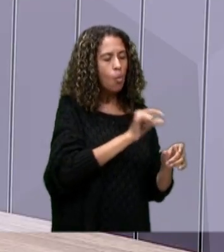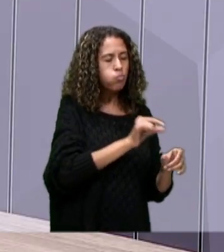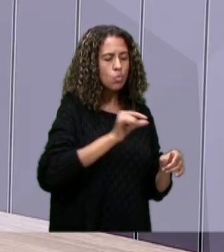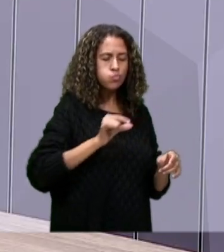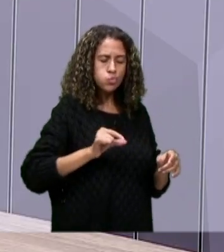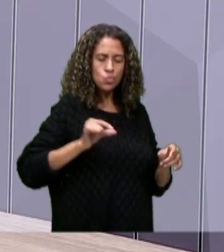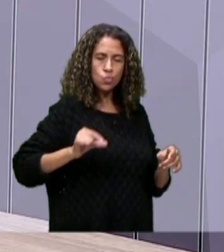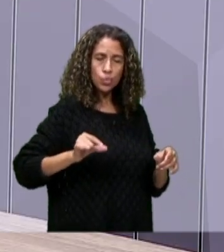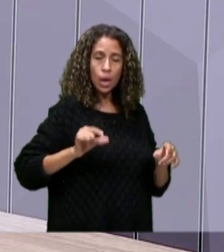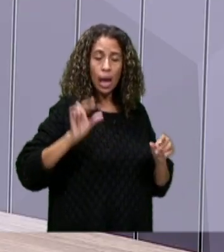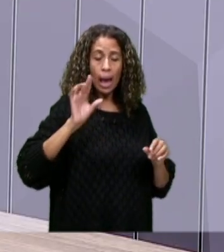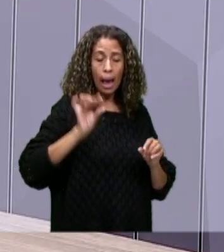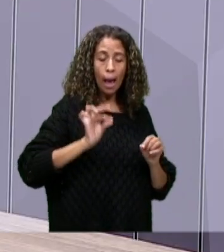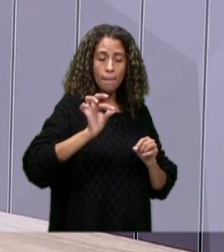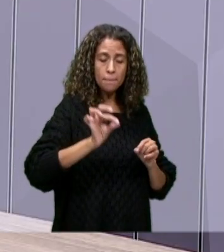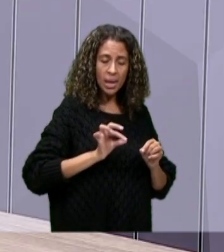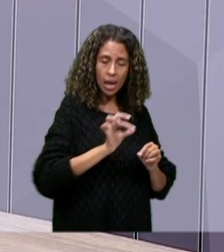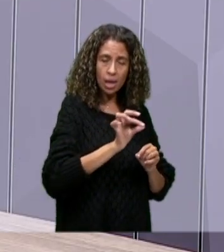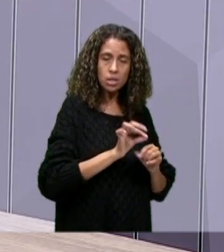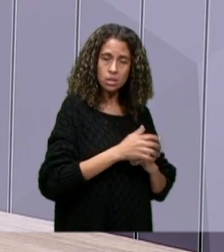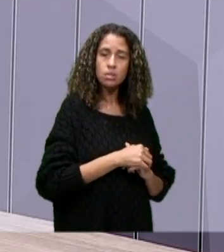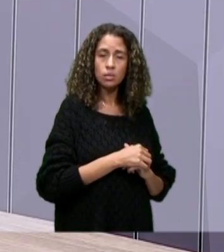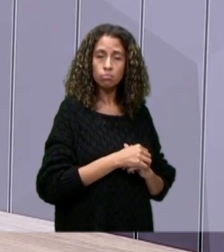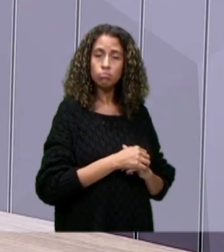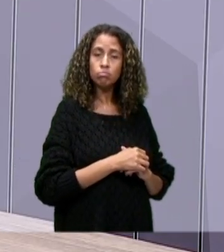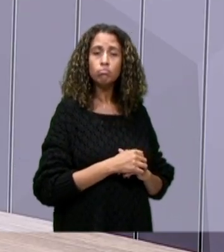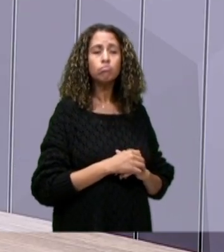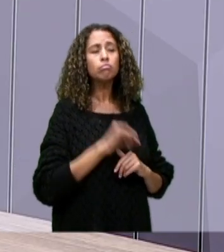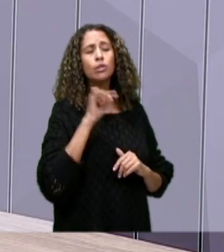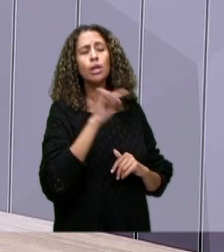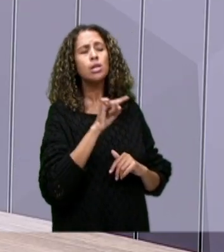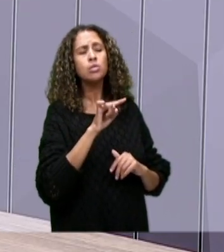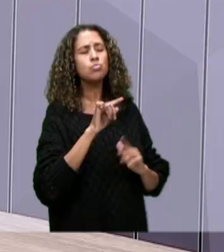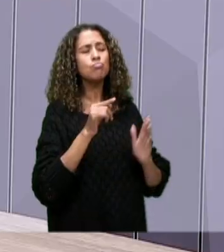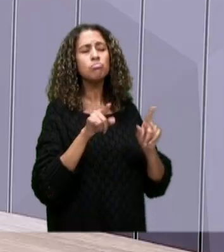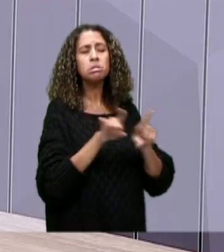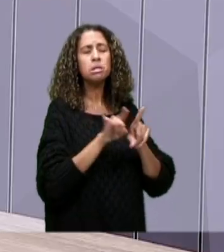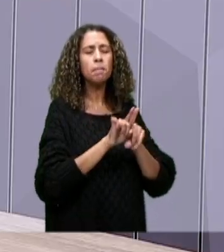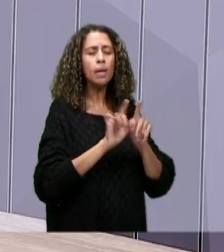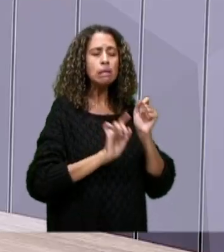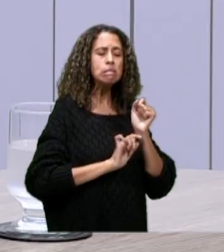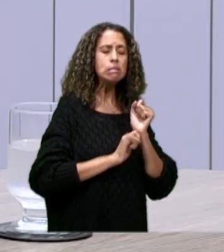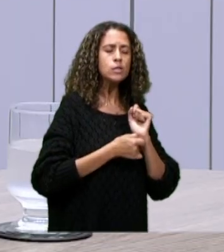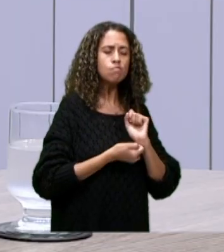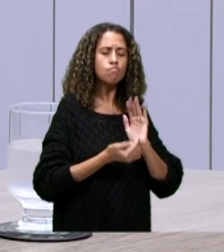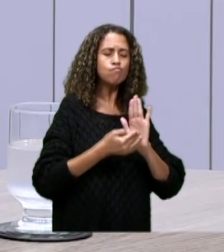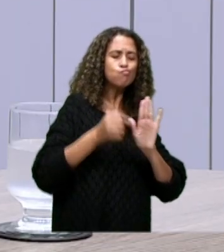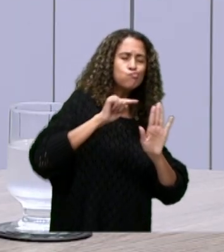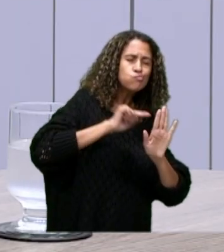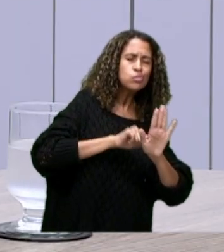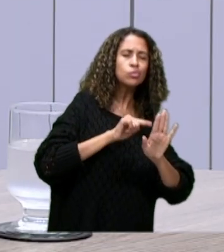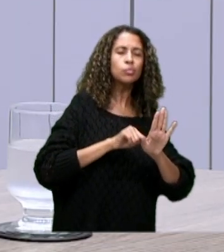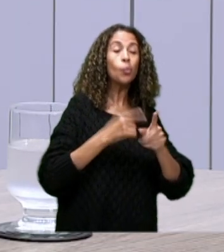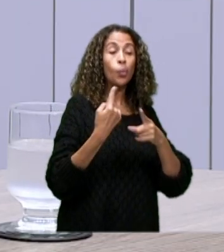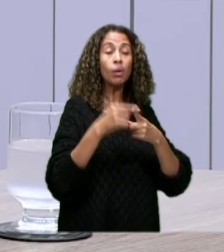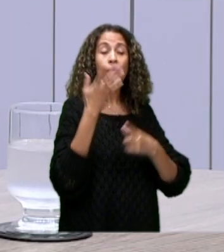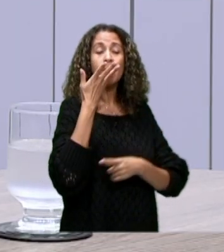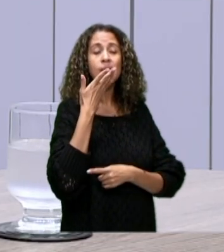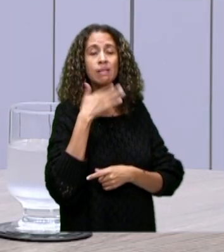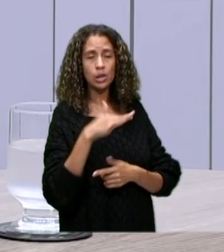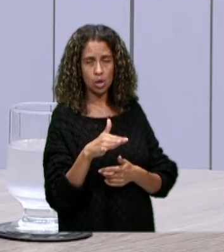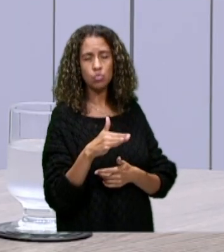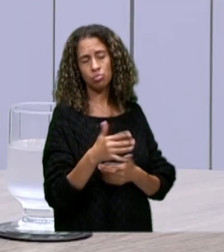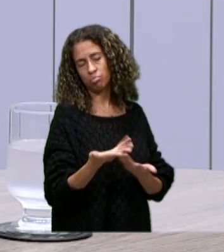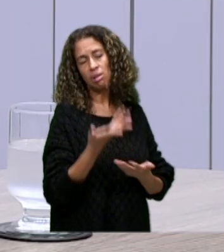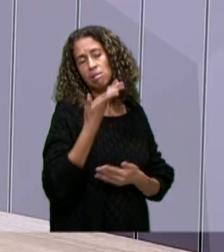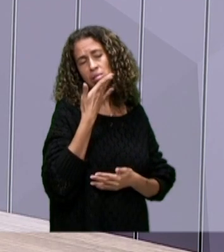posicionamentos e tal. Isso também é emblemático, quer dizer, esse jogo de xadrez que essas crianças, né, vamos chamar